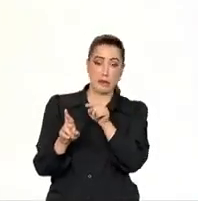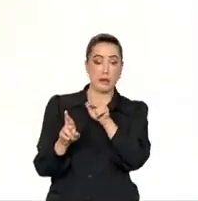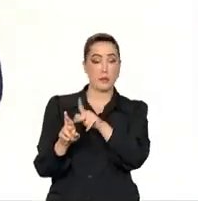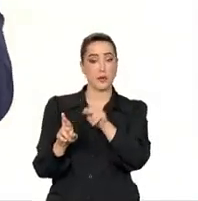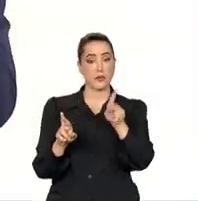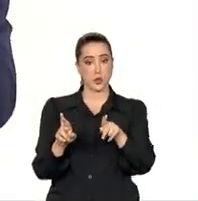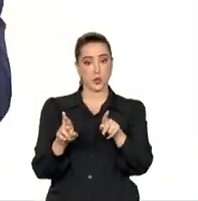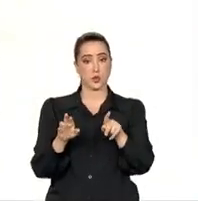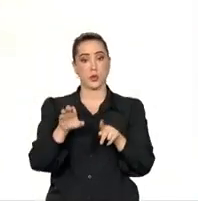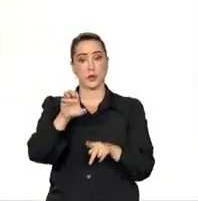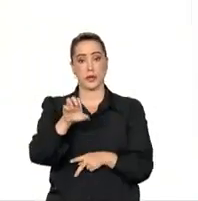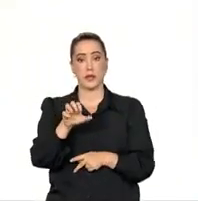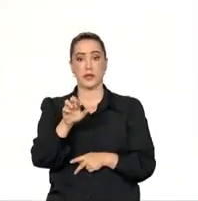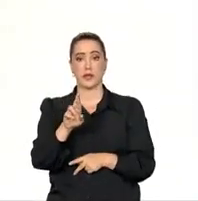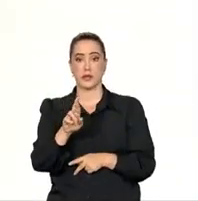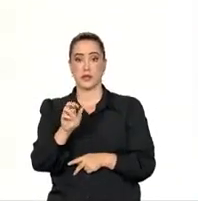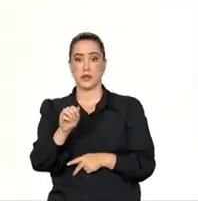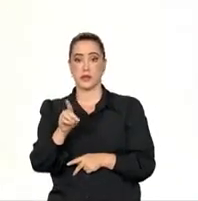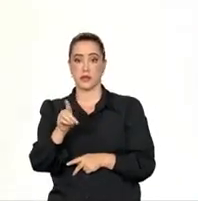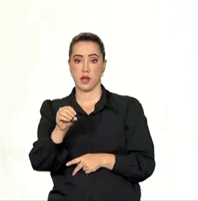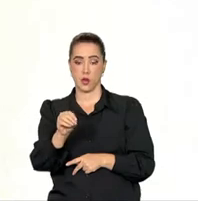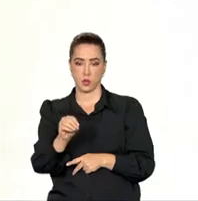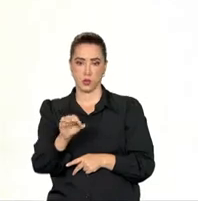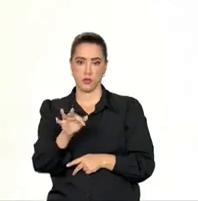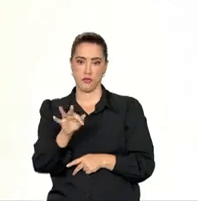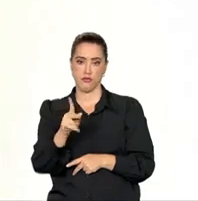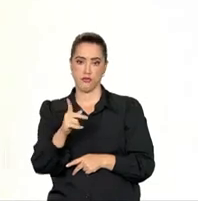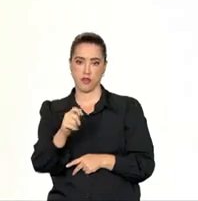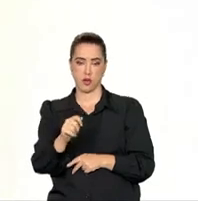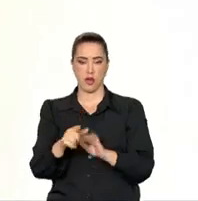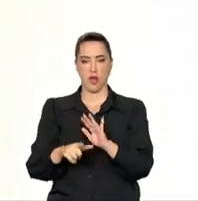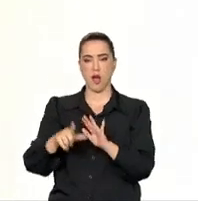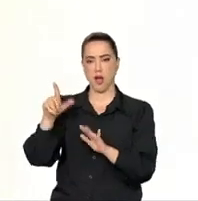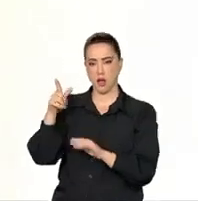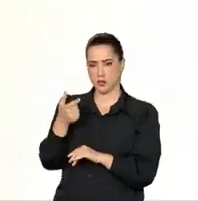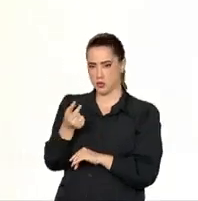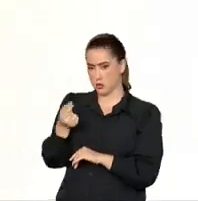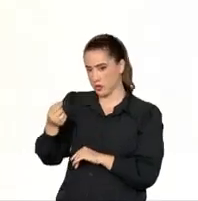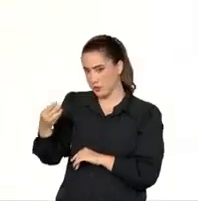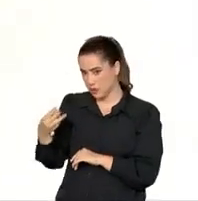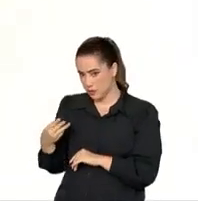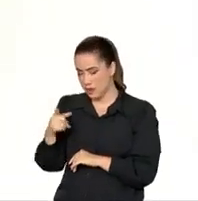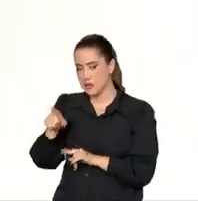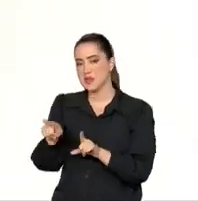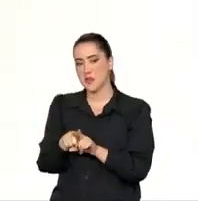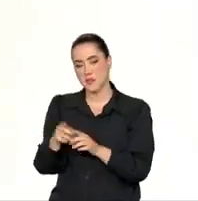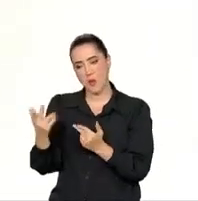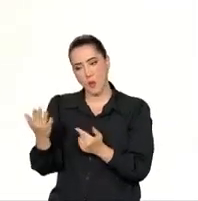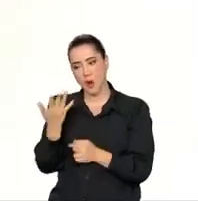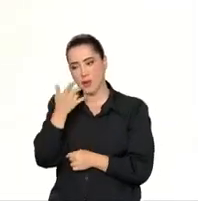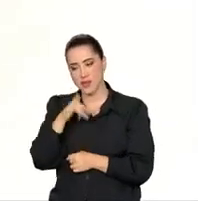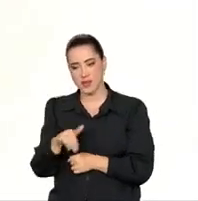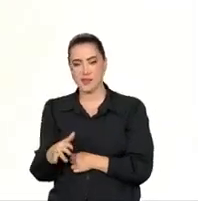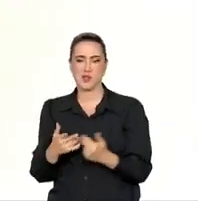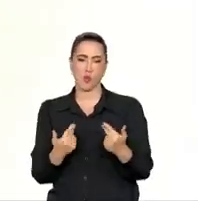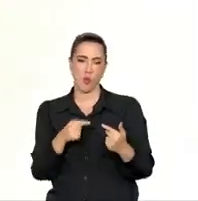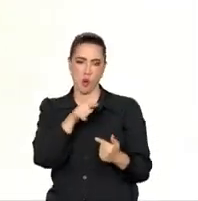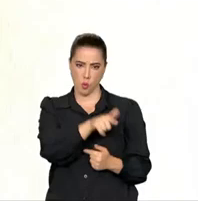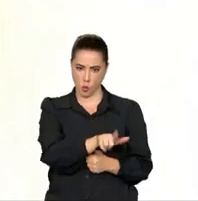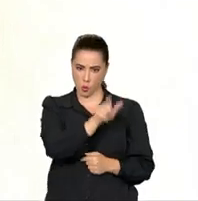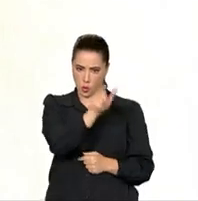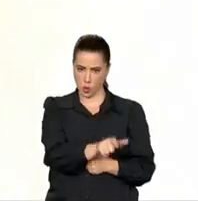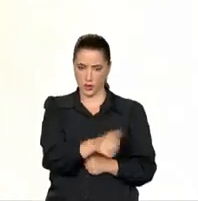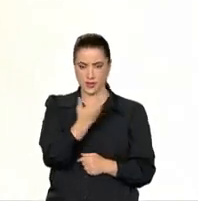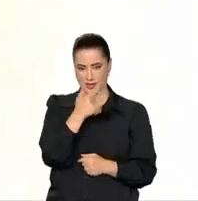Folha. Na época também, 2003, era um menino, que também a exemplo do Natanael